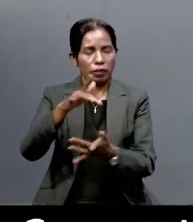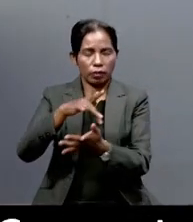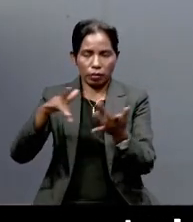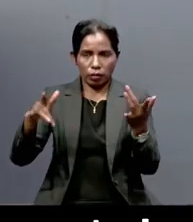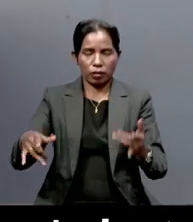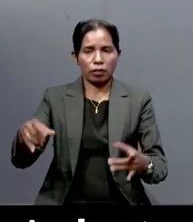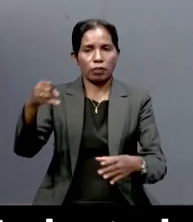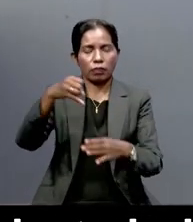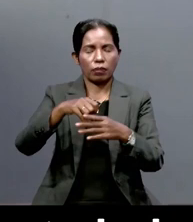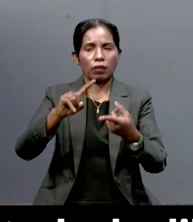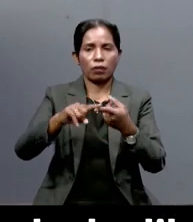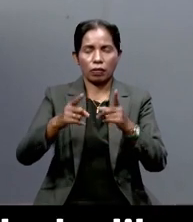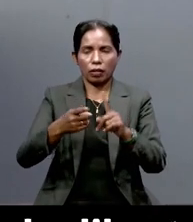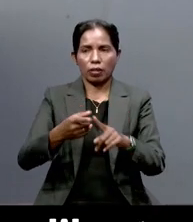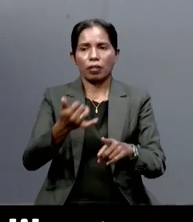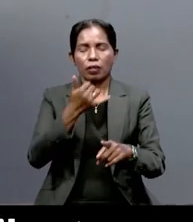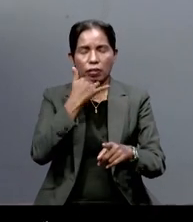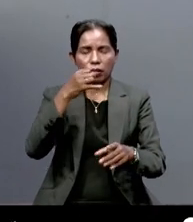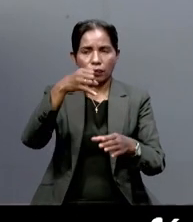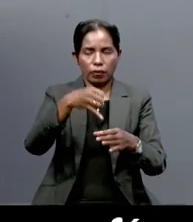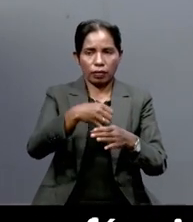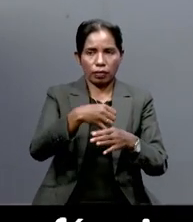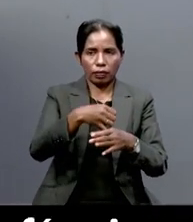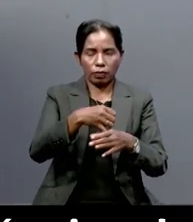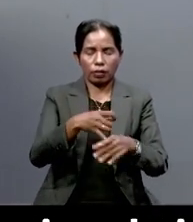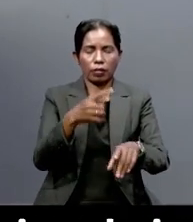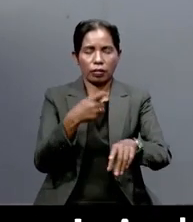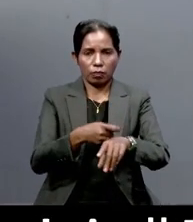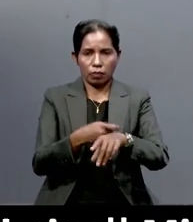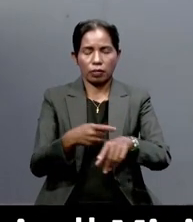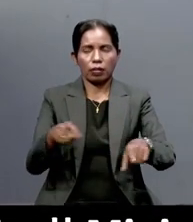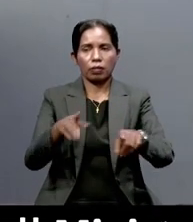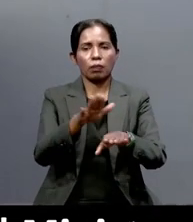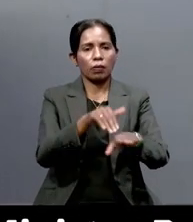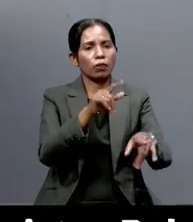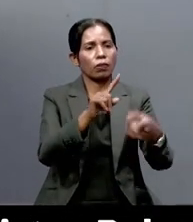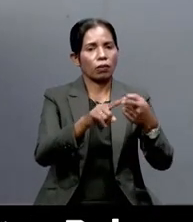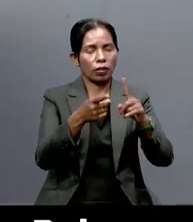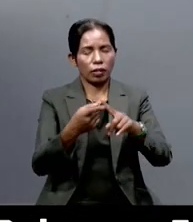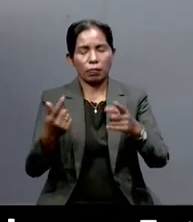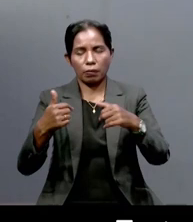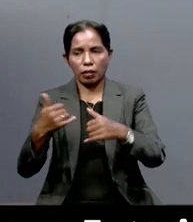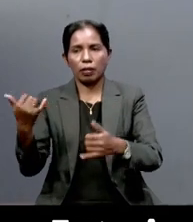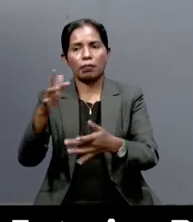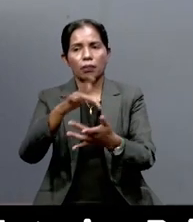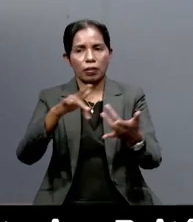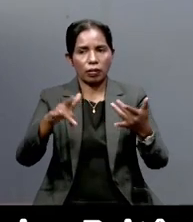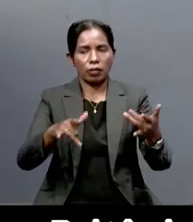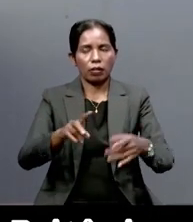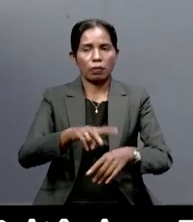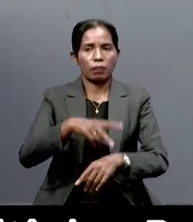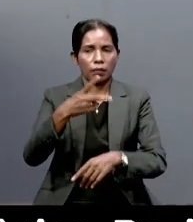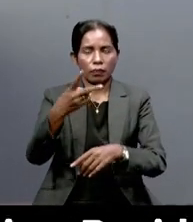envolve teia actus ou envolve teia situação de bolo malu, depois bate a situação, monotiba